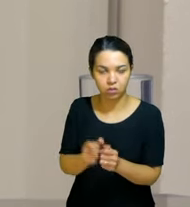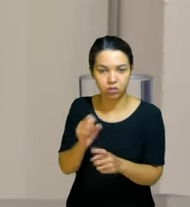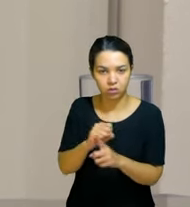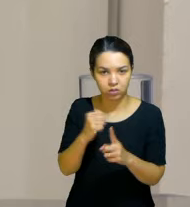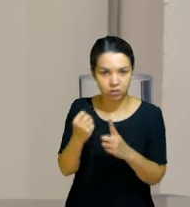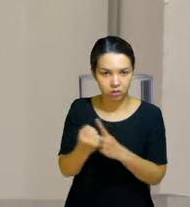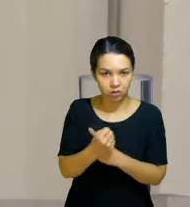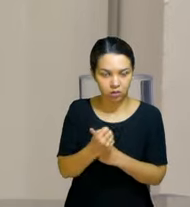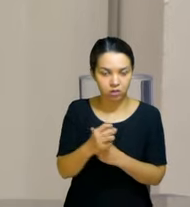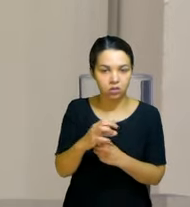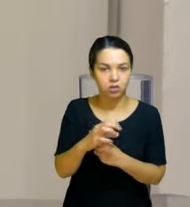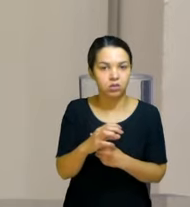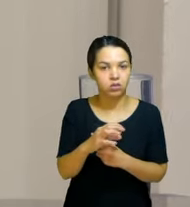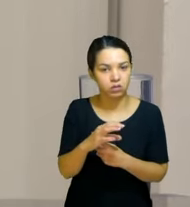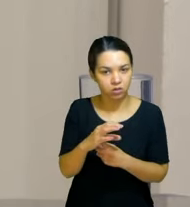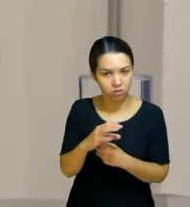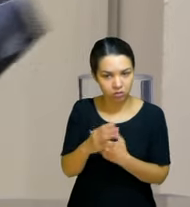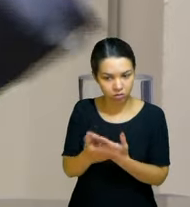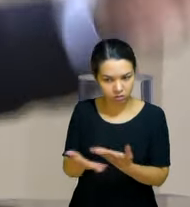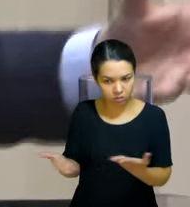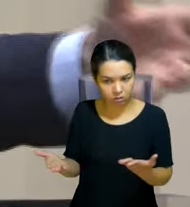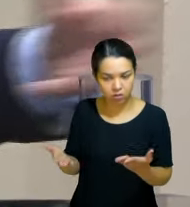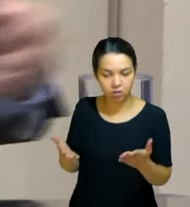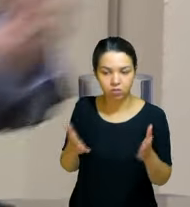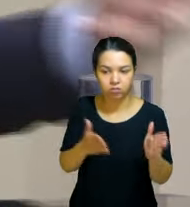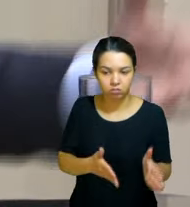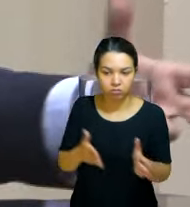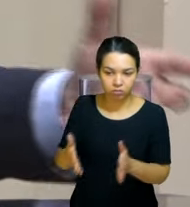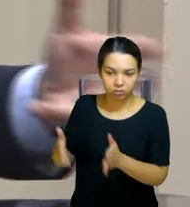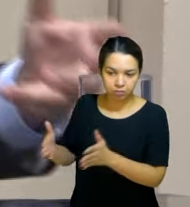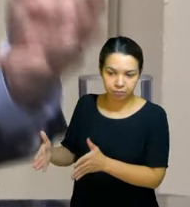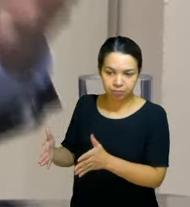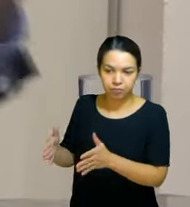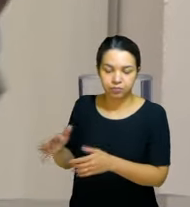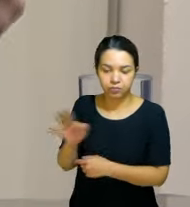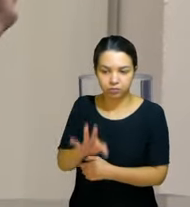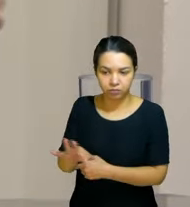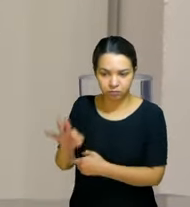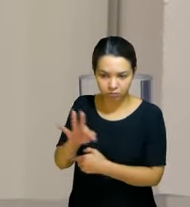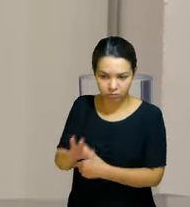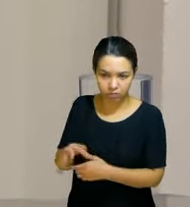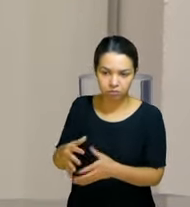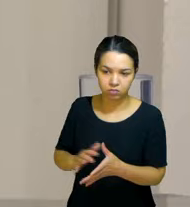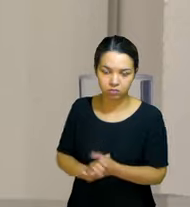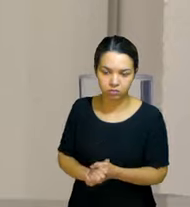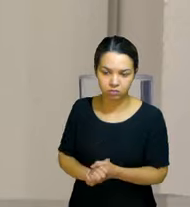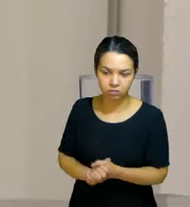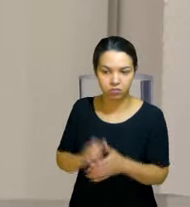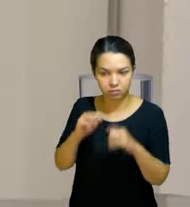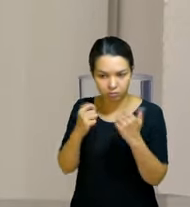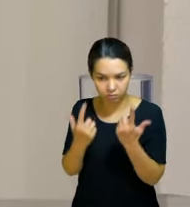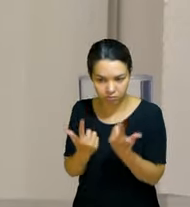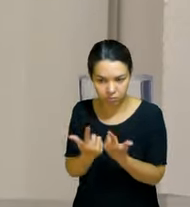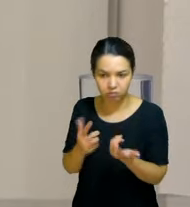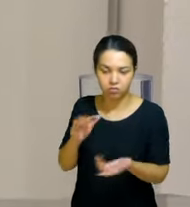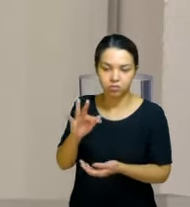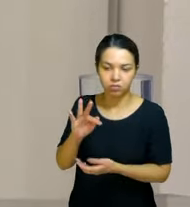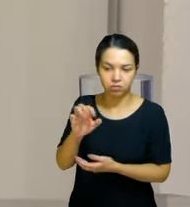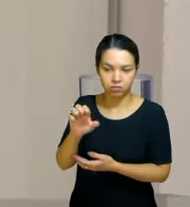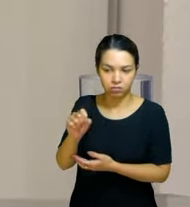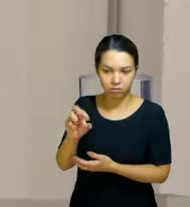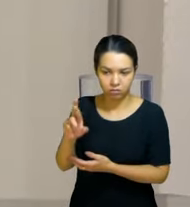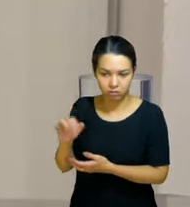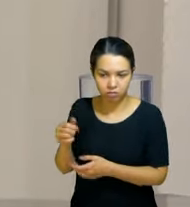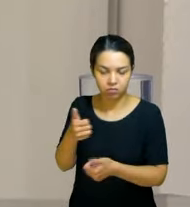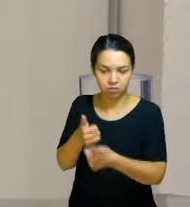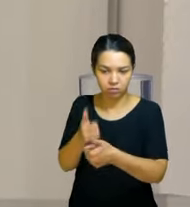civil organizada, através das federações, junto com a Assembleia Legislativa, com a FESPORT e o Tribunal de Contas do Estado de Santa